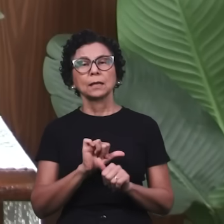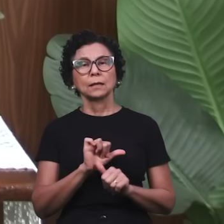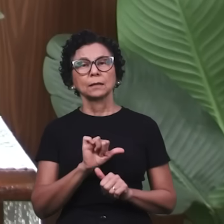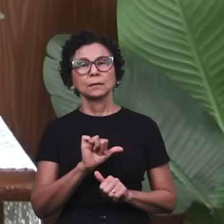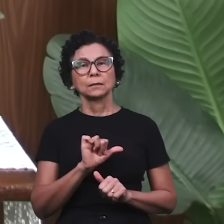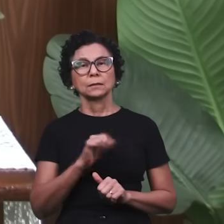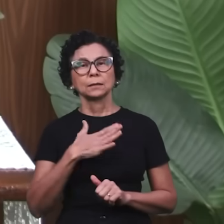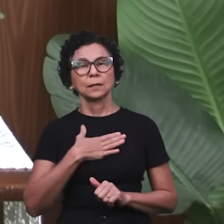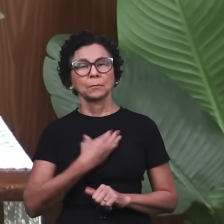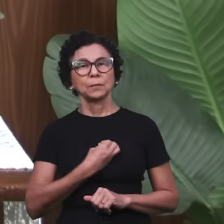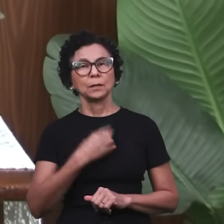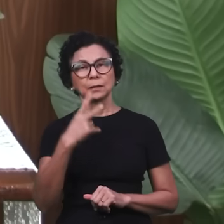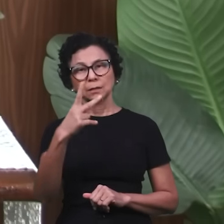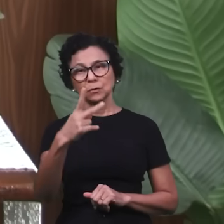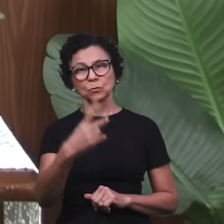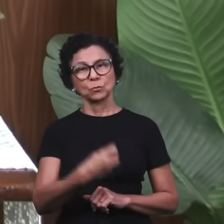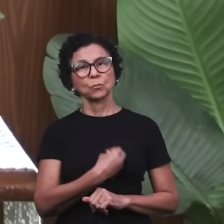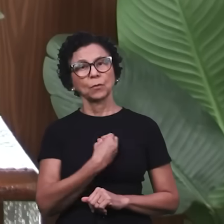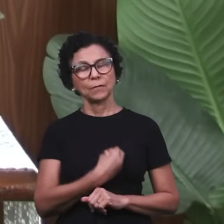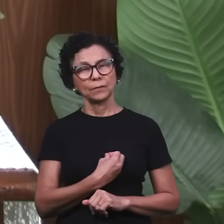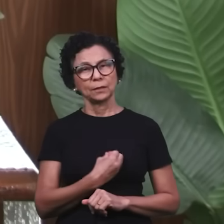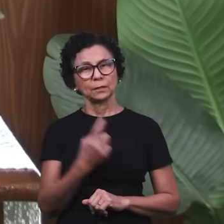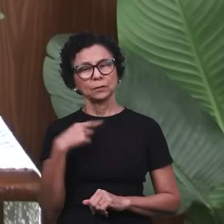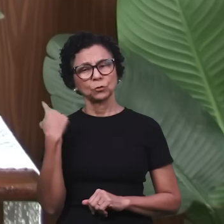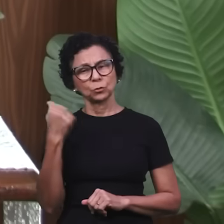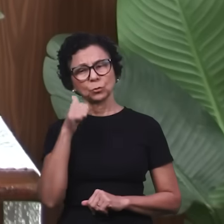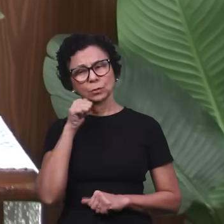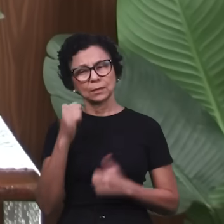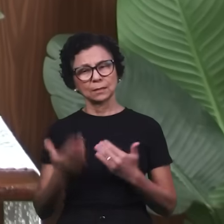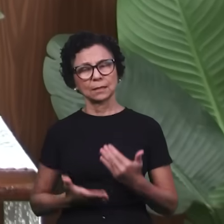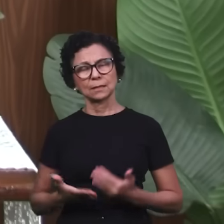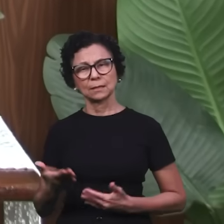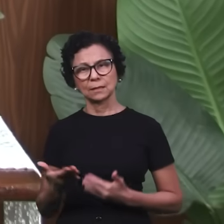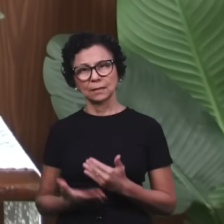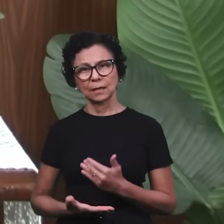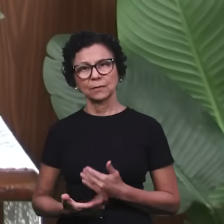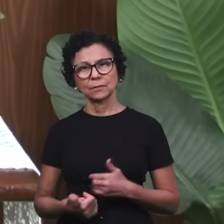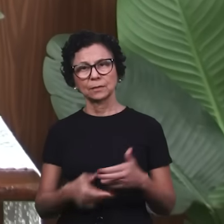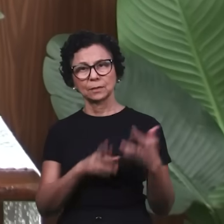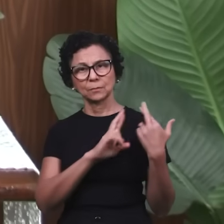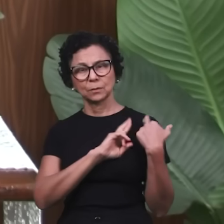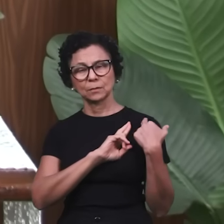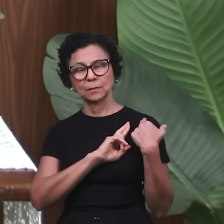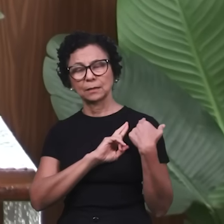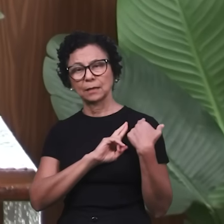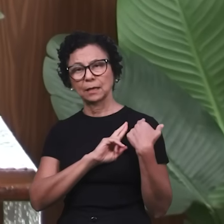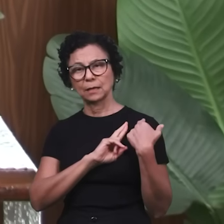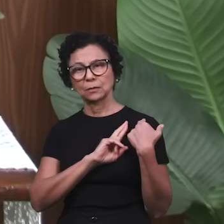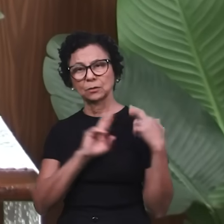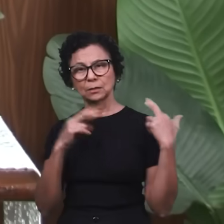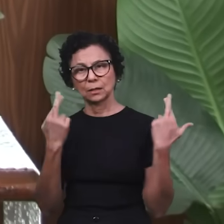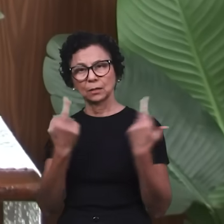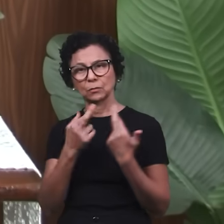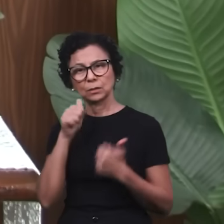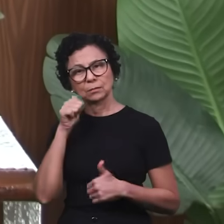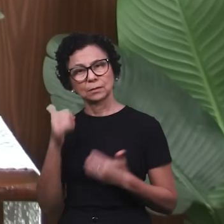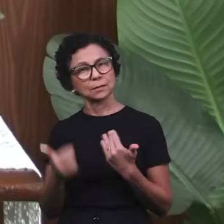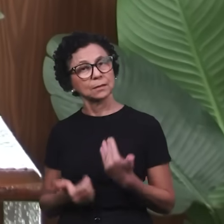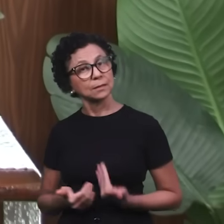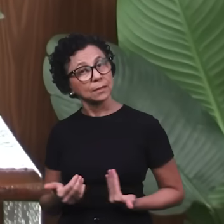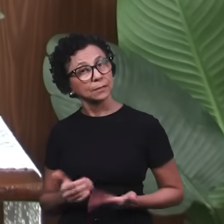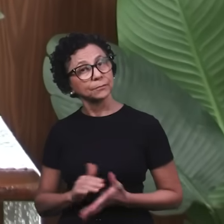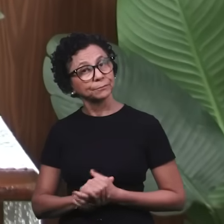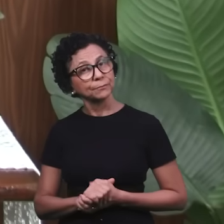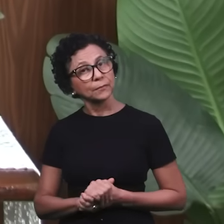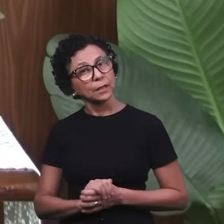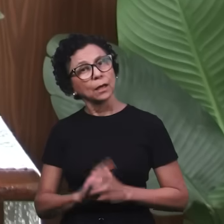realizam esse trabalho e de todos os demais que nesta noite estão acompanhando conosco este culto. A oração, ela tem os